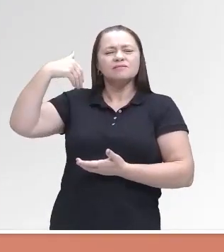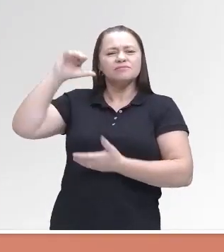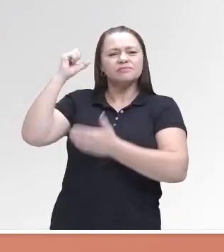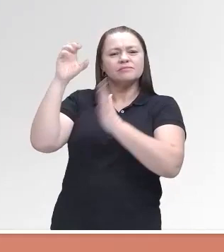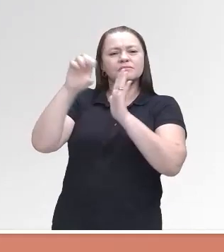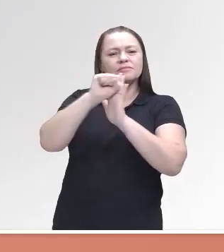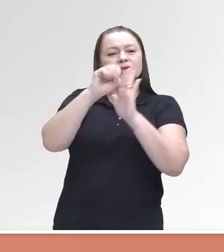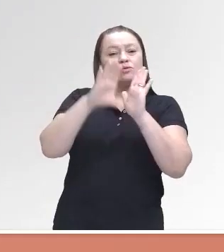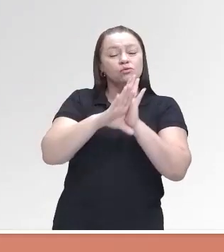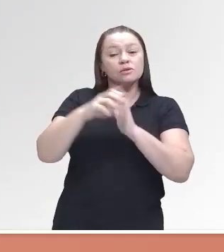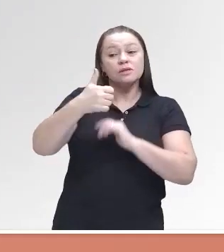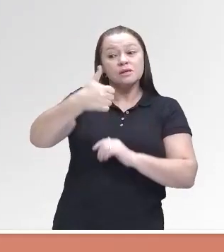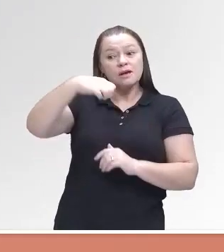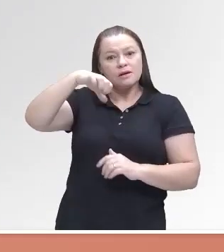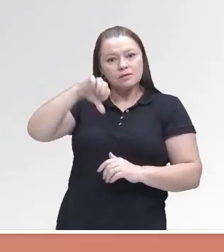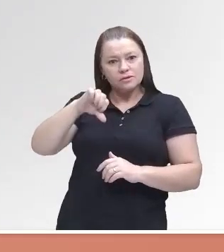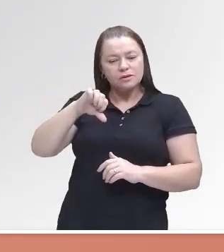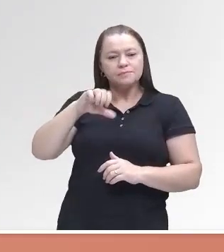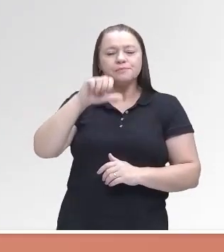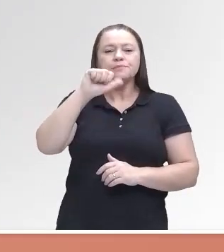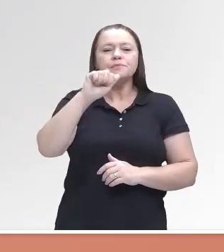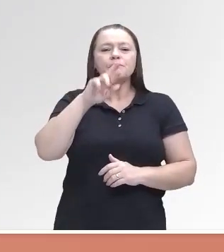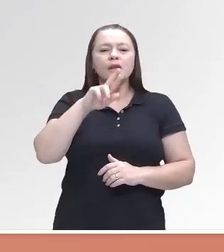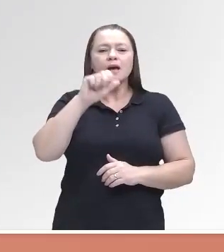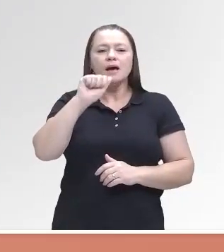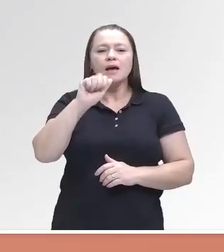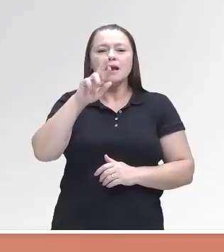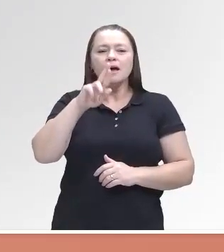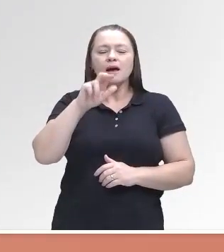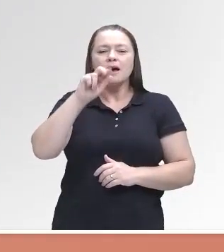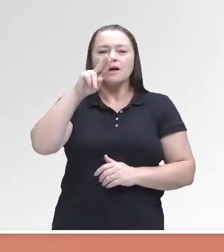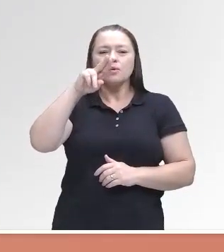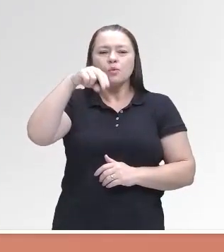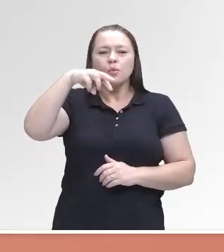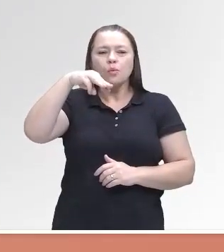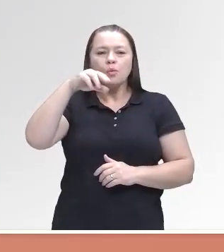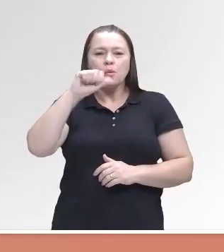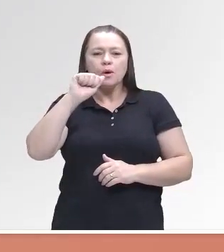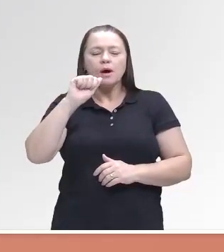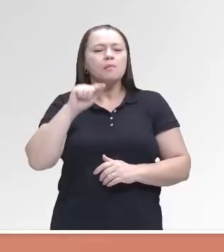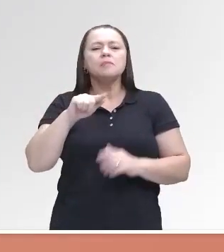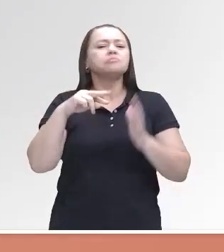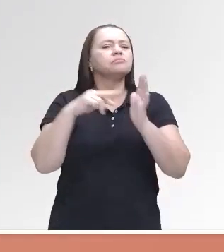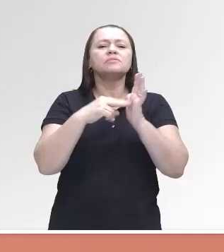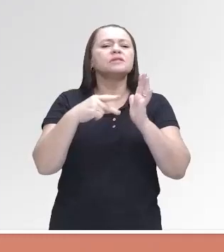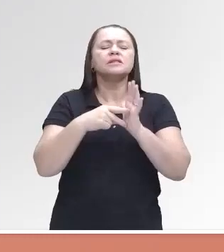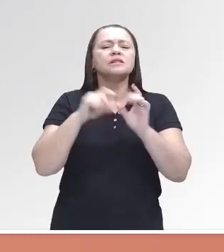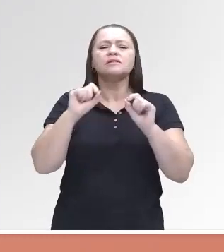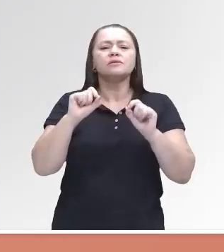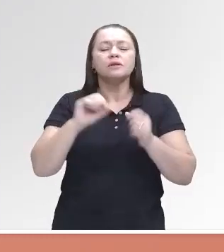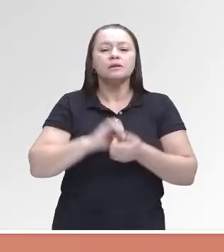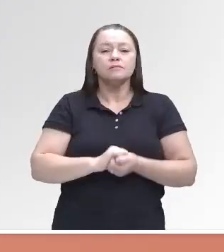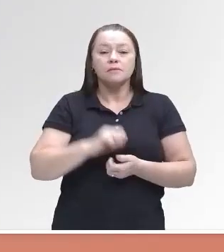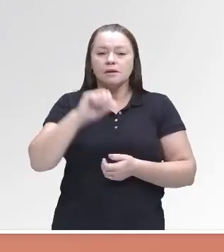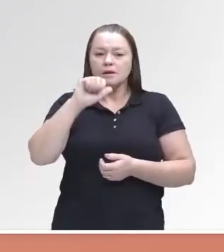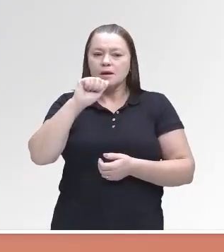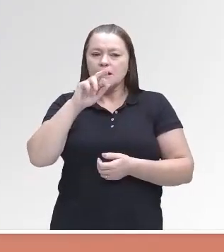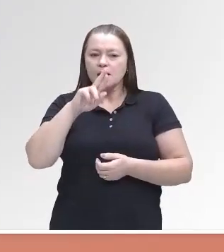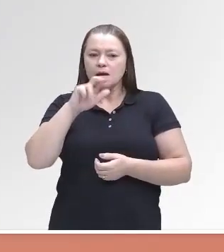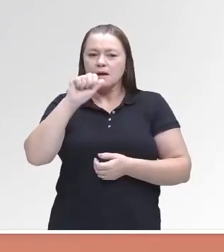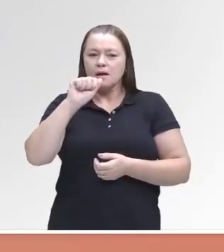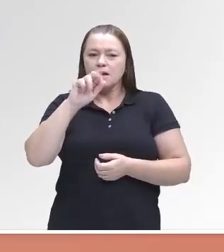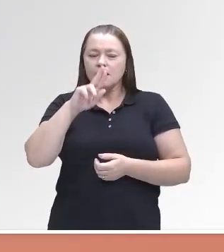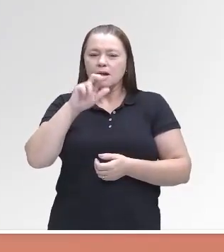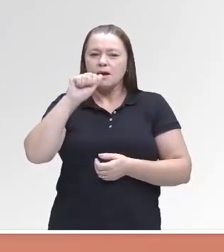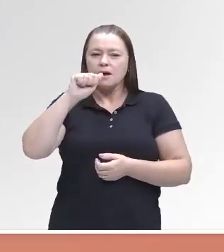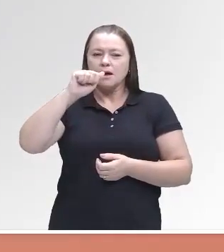XIX. Araruama, qual é o significado? E o que é Araruama? Araruama é uma palavra